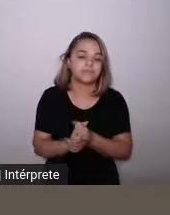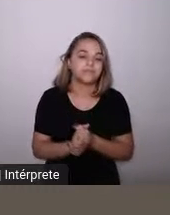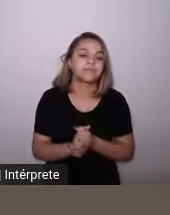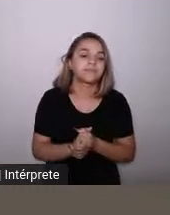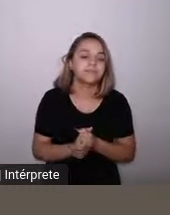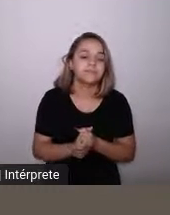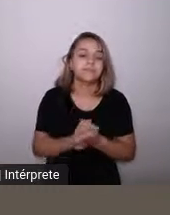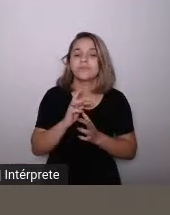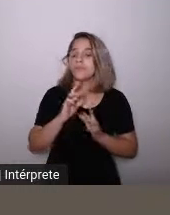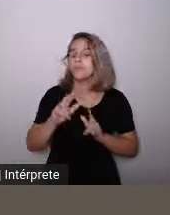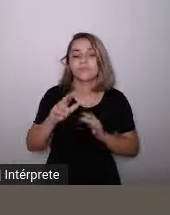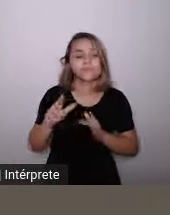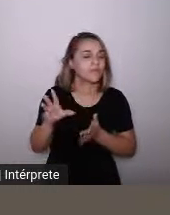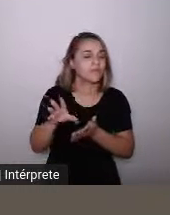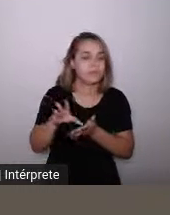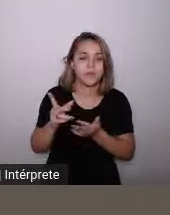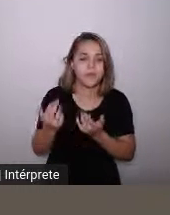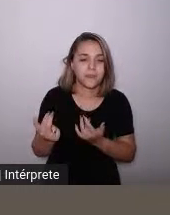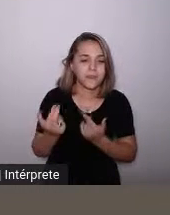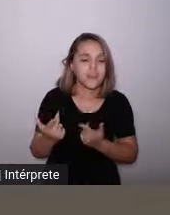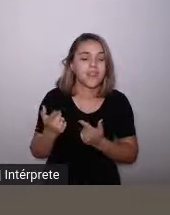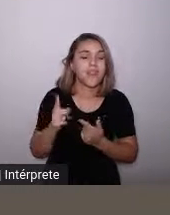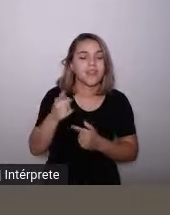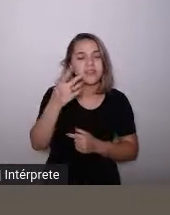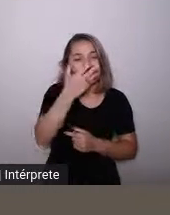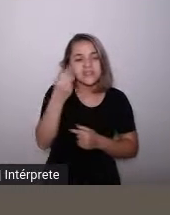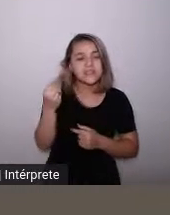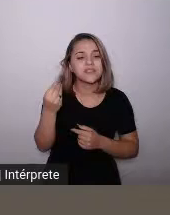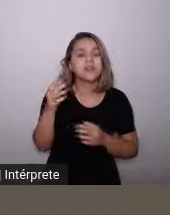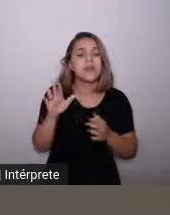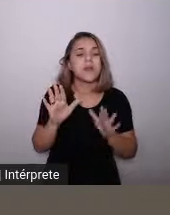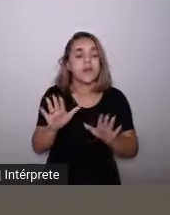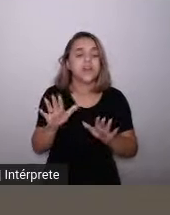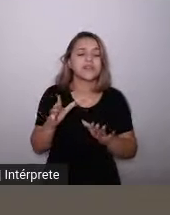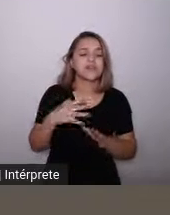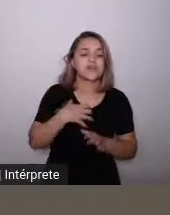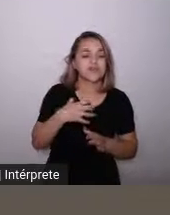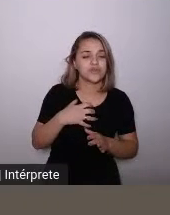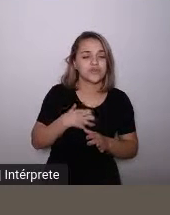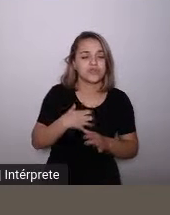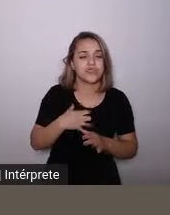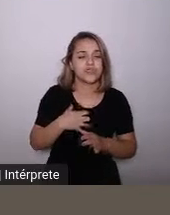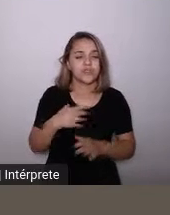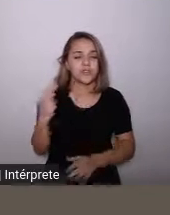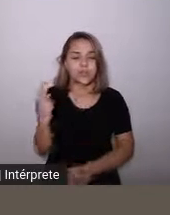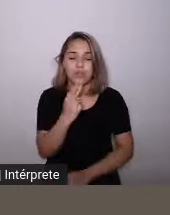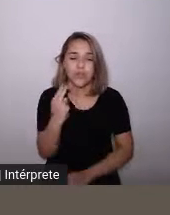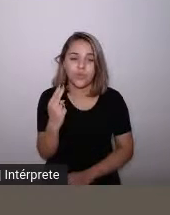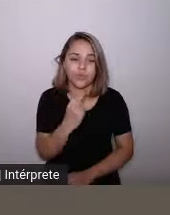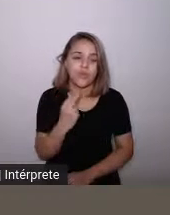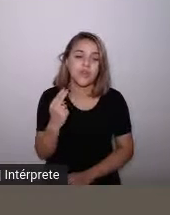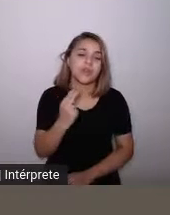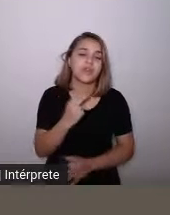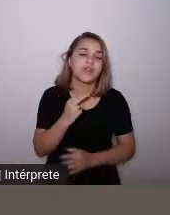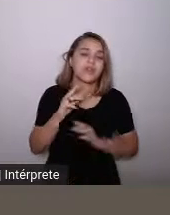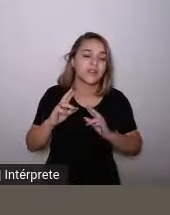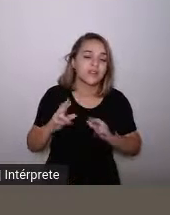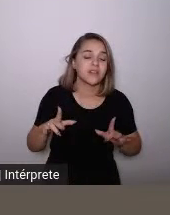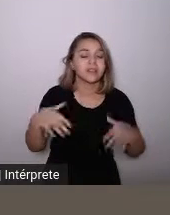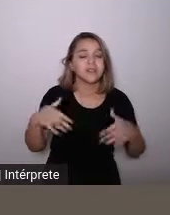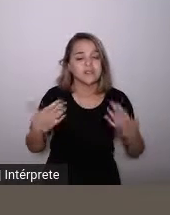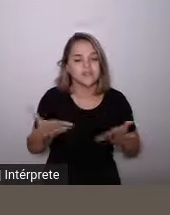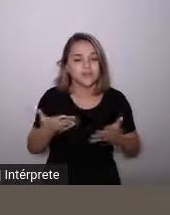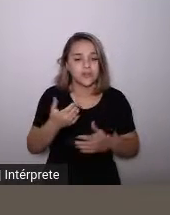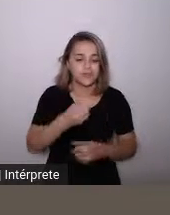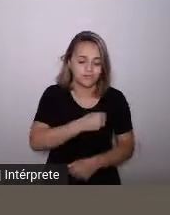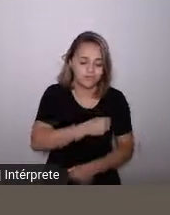idêntico, esquecido, mas igualmente de maneira inseparável, emergência do diferente. Portanto, a melancolia, ao